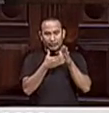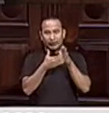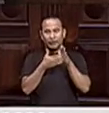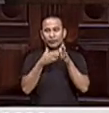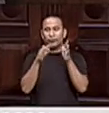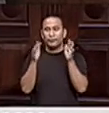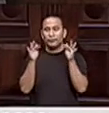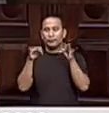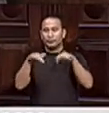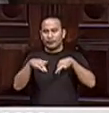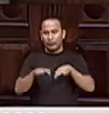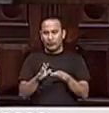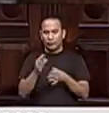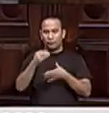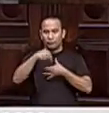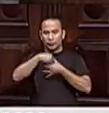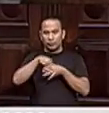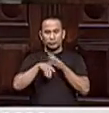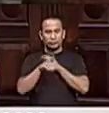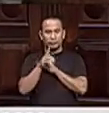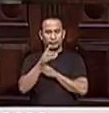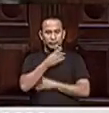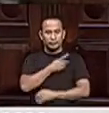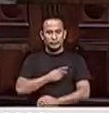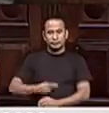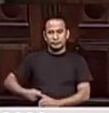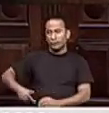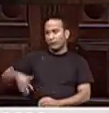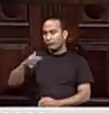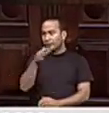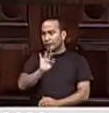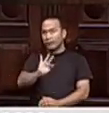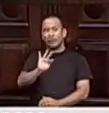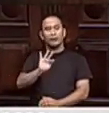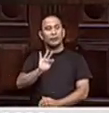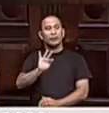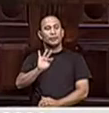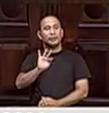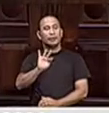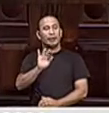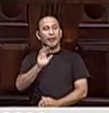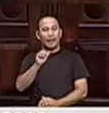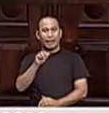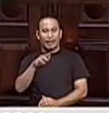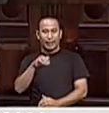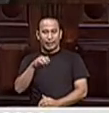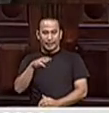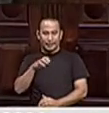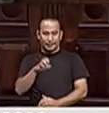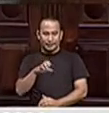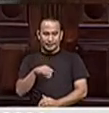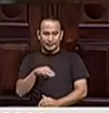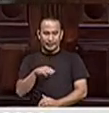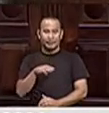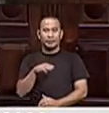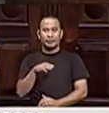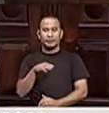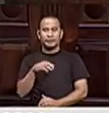final da presidente do Supremo Tribunal Federal, ministra Carmen Lúcia, por